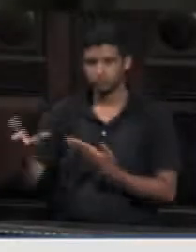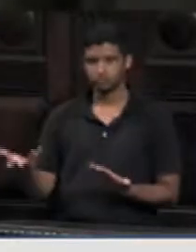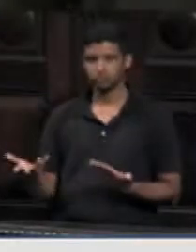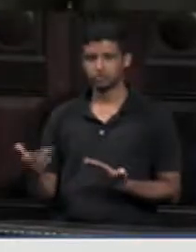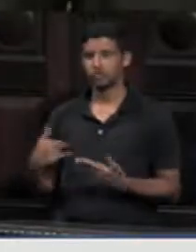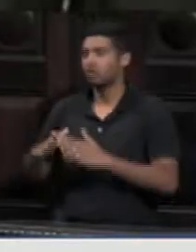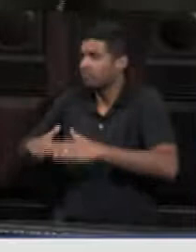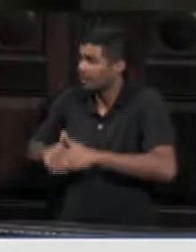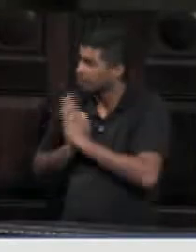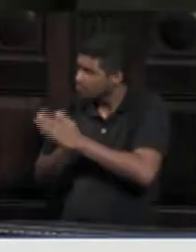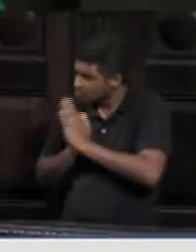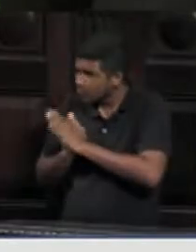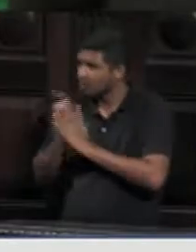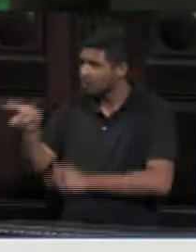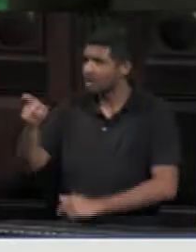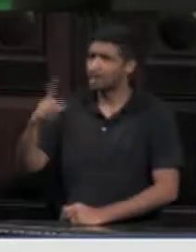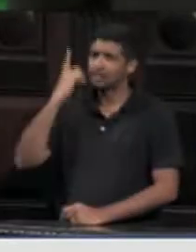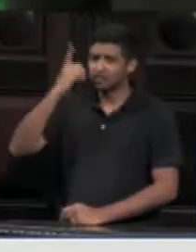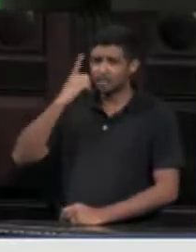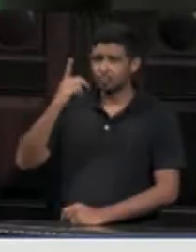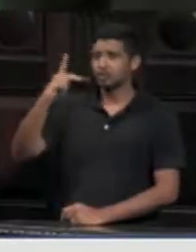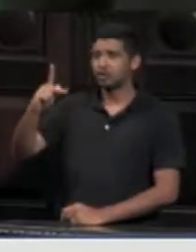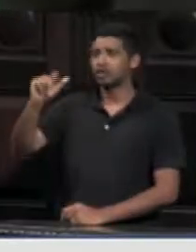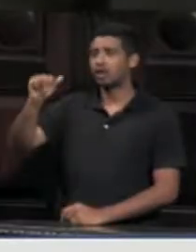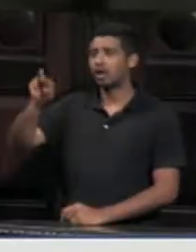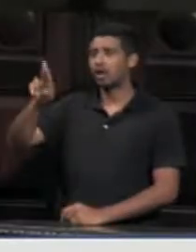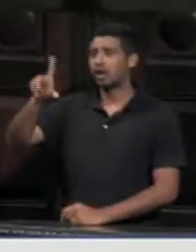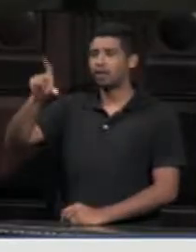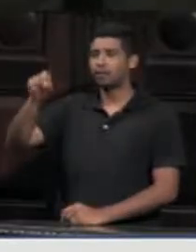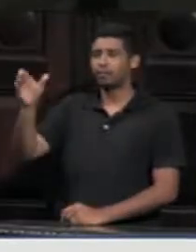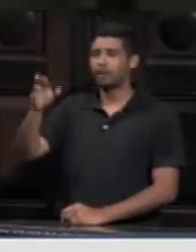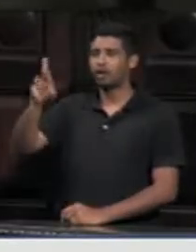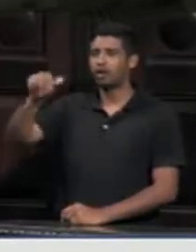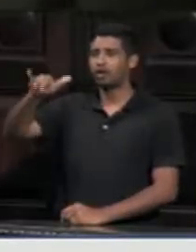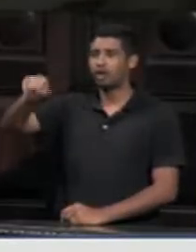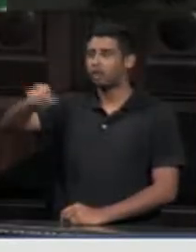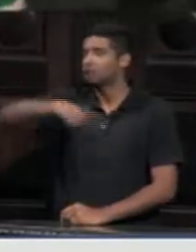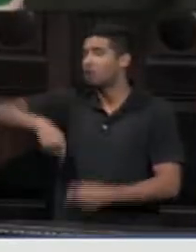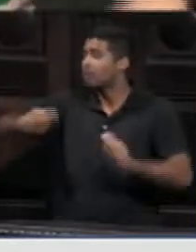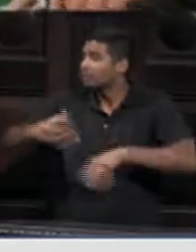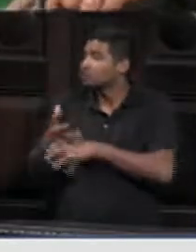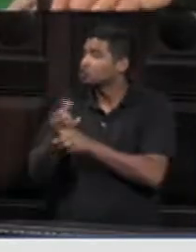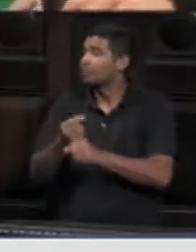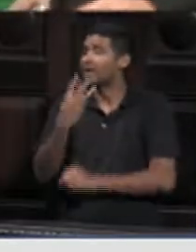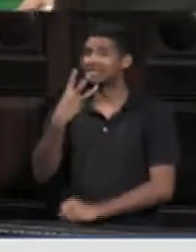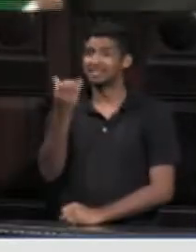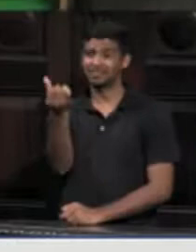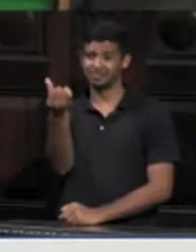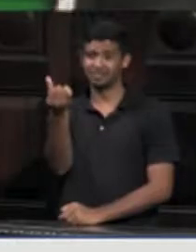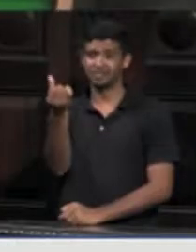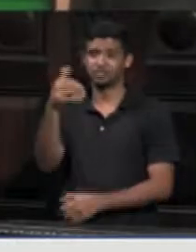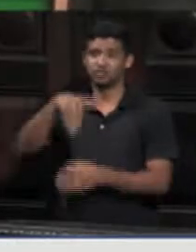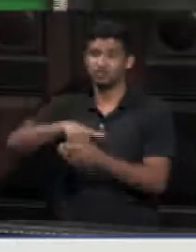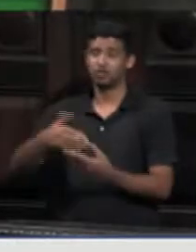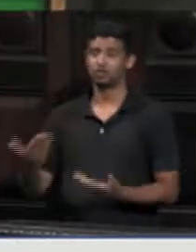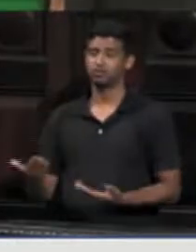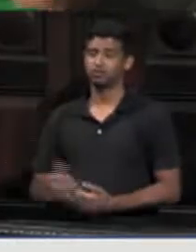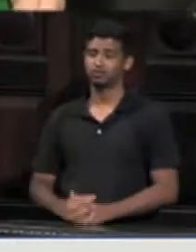o destaque, mas nós precisamos de ter 36 votos e a gente